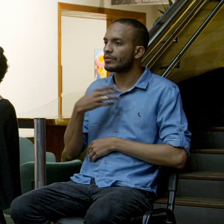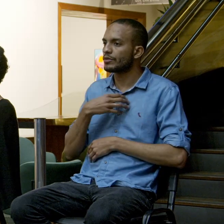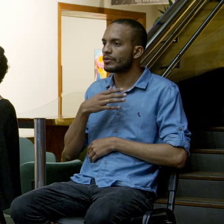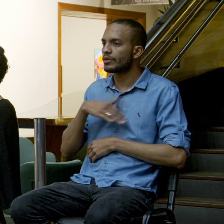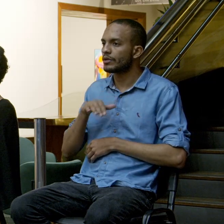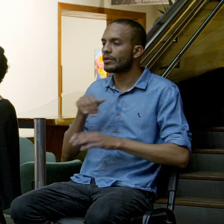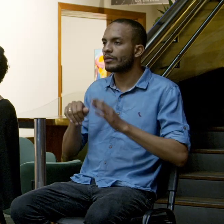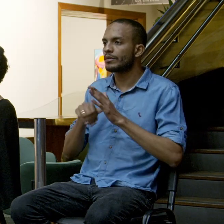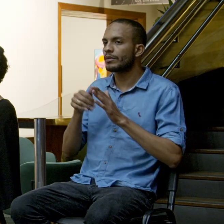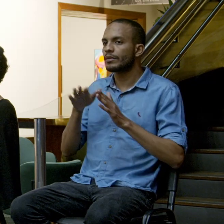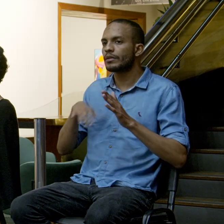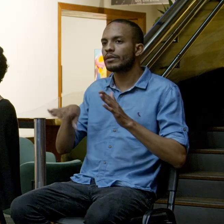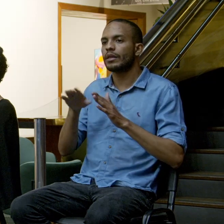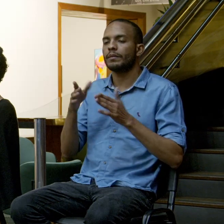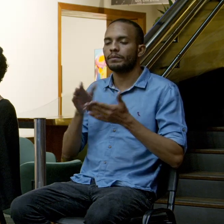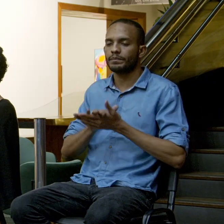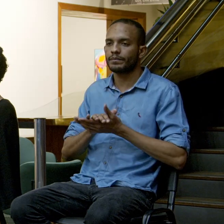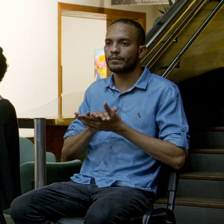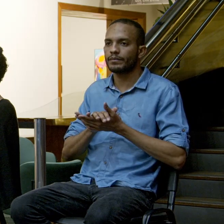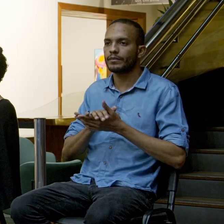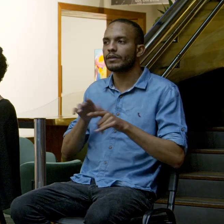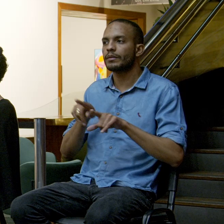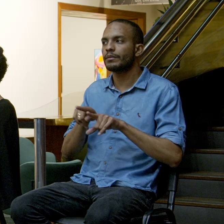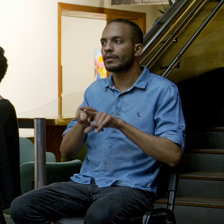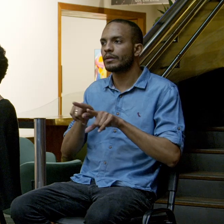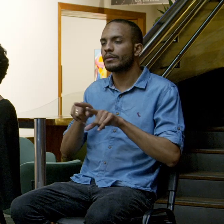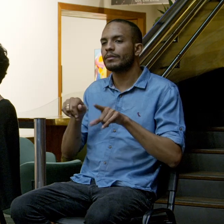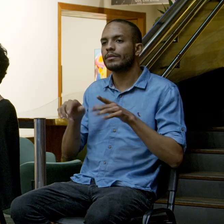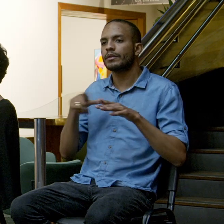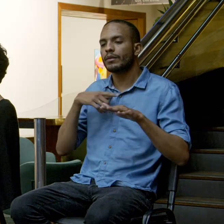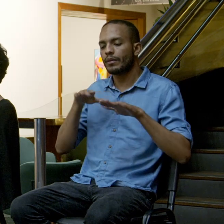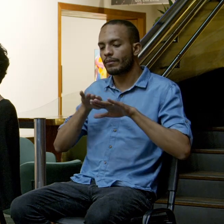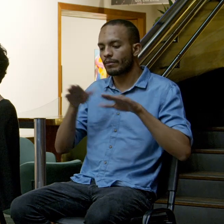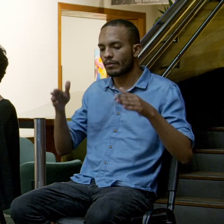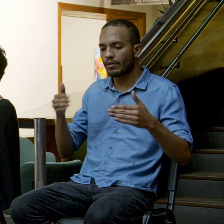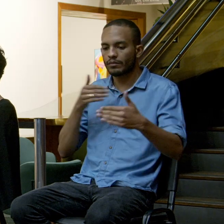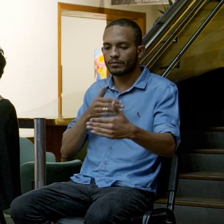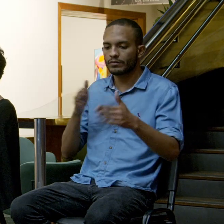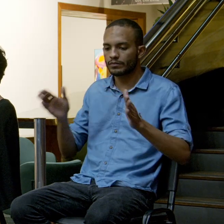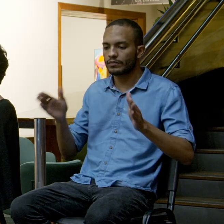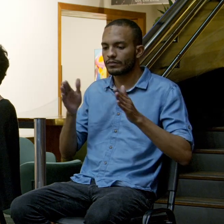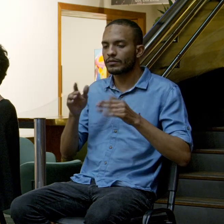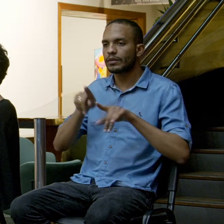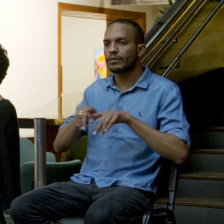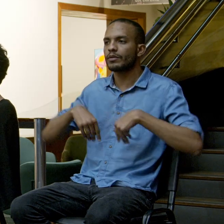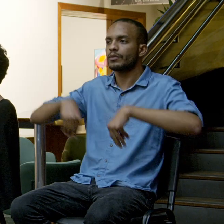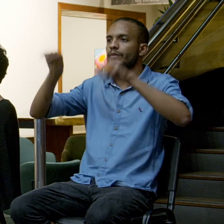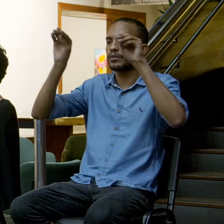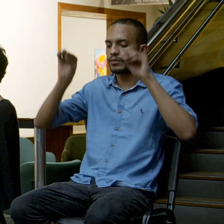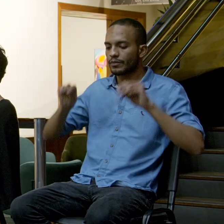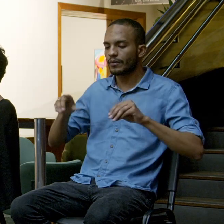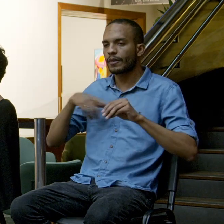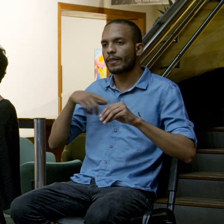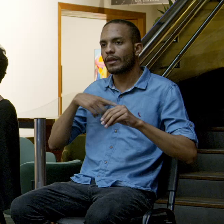no terreno que abrigou o happening coletivo. O primeiro trata-se de uma mesa quadrada, coberta por uma toalha negra, sobre a qual estão colocados